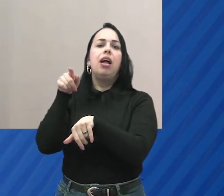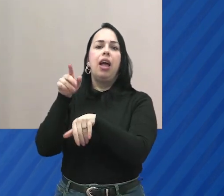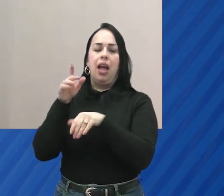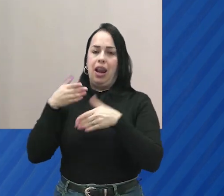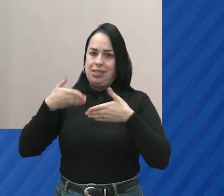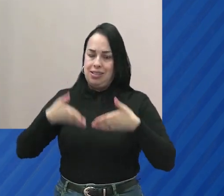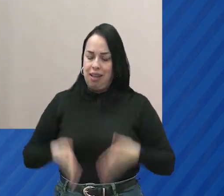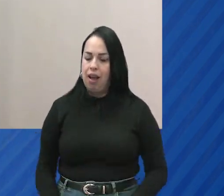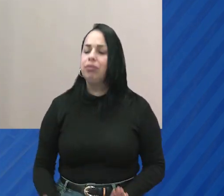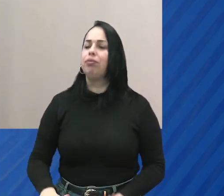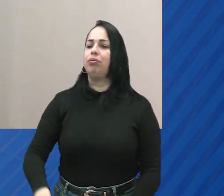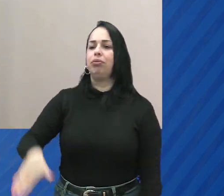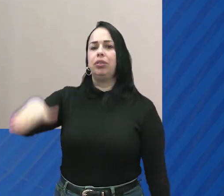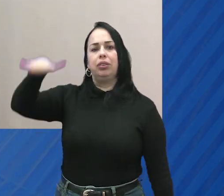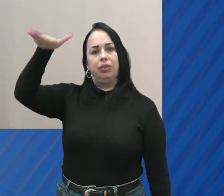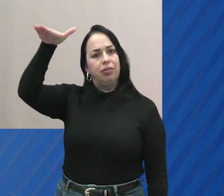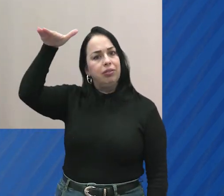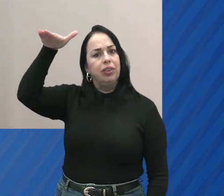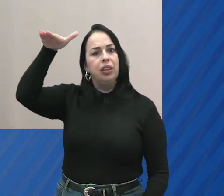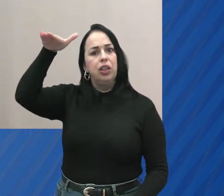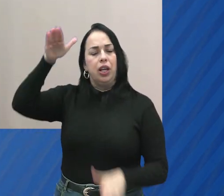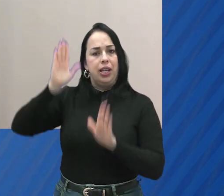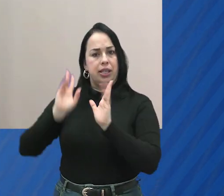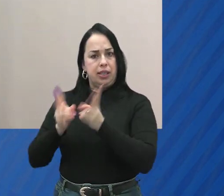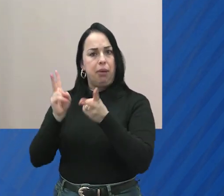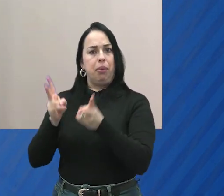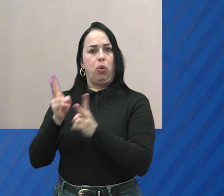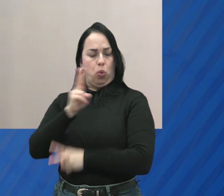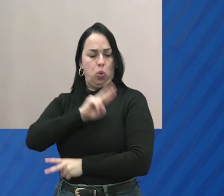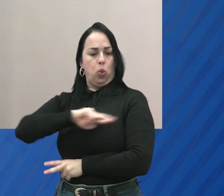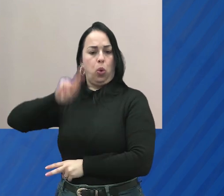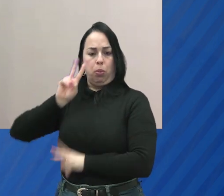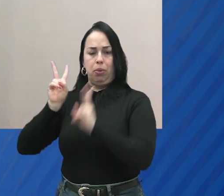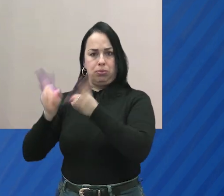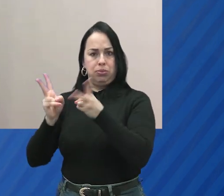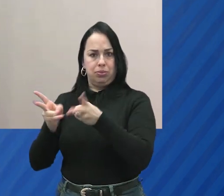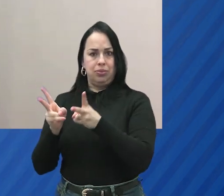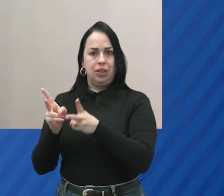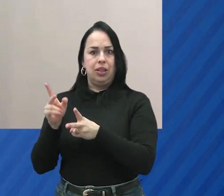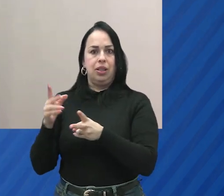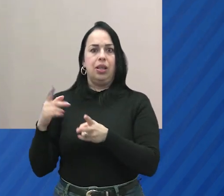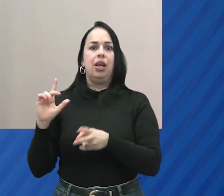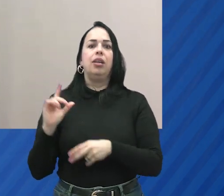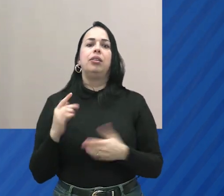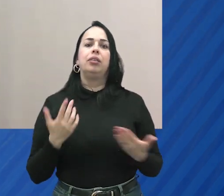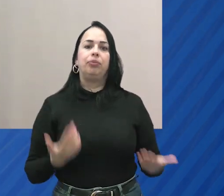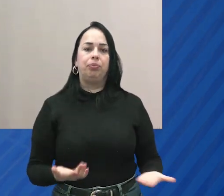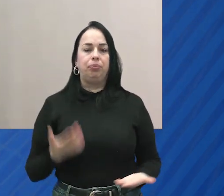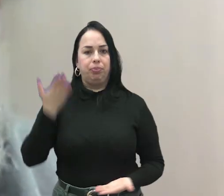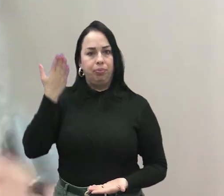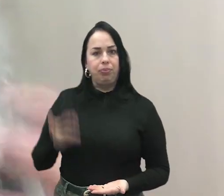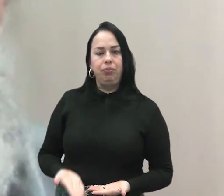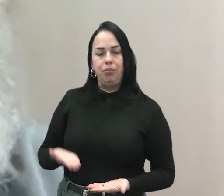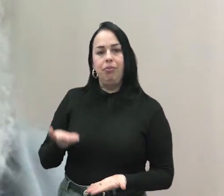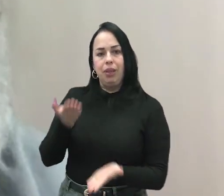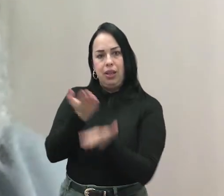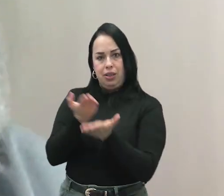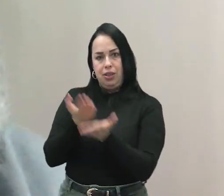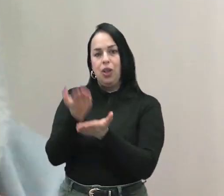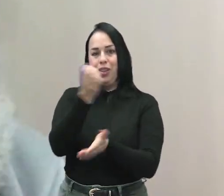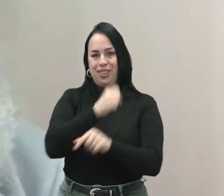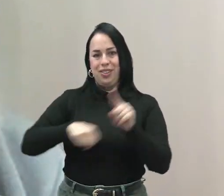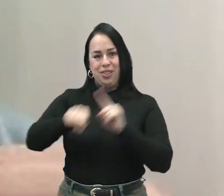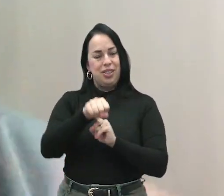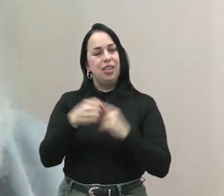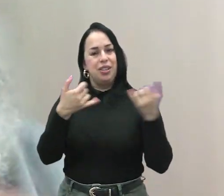países, as pessoas elas nascem, crescem, morrem de um grupo religioso. É muito difícil haver conversão religiosa. O mestre e doutor